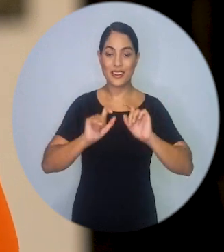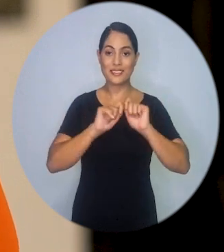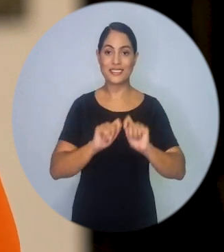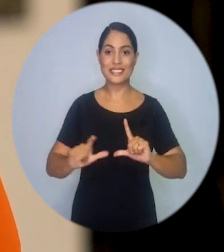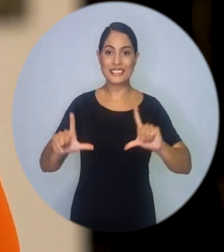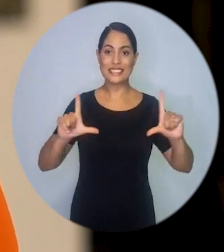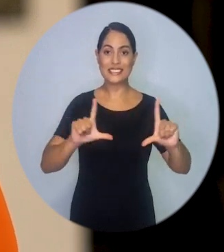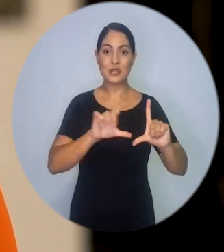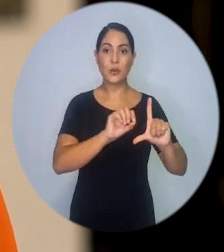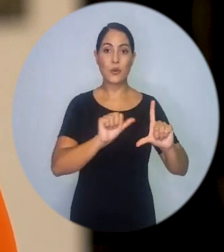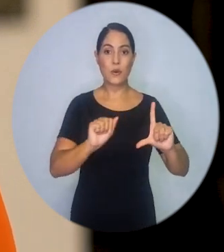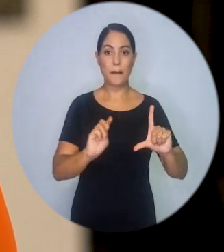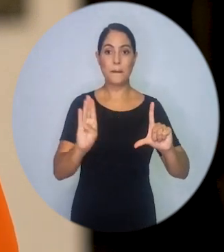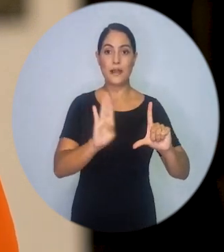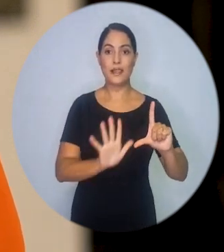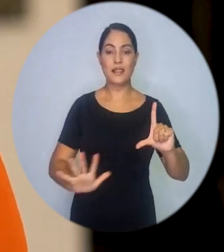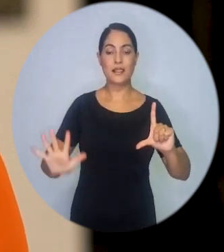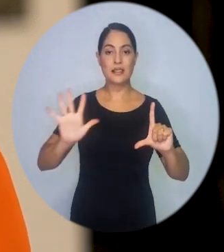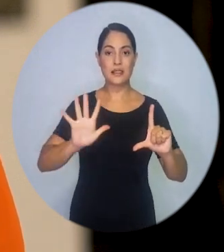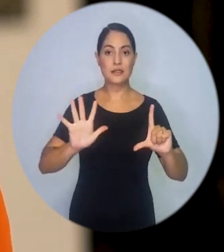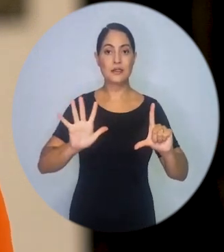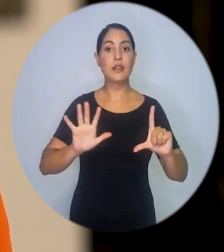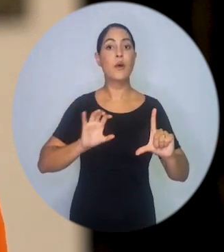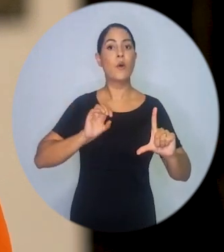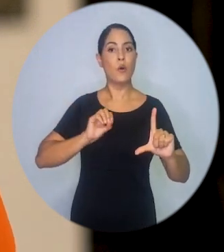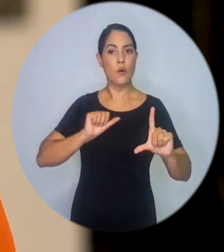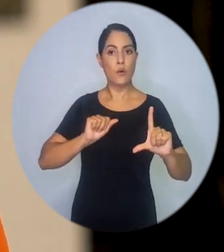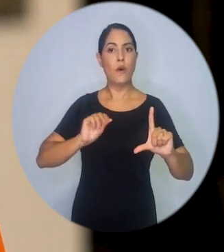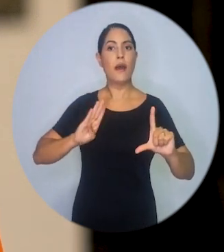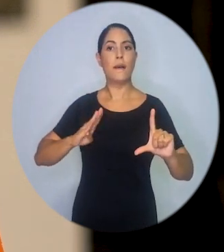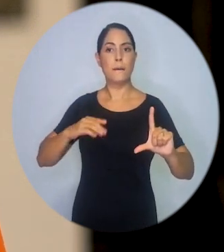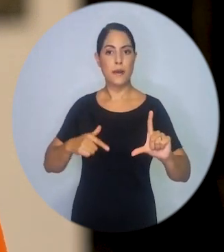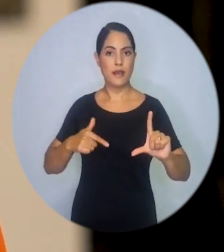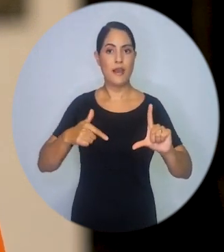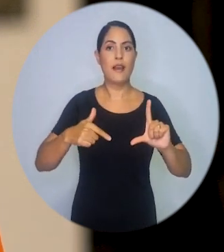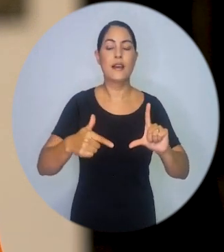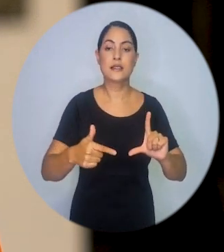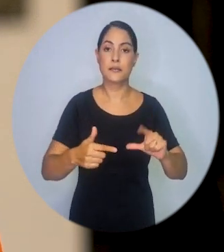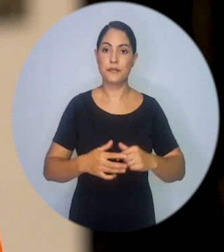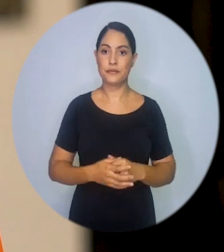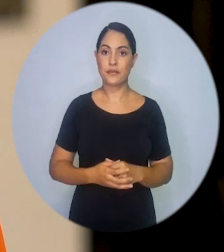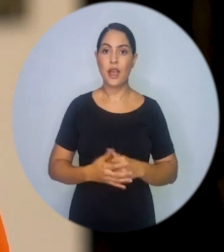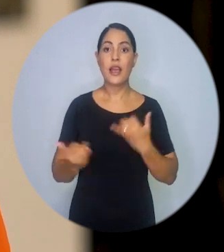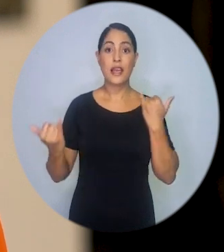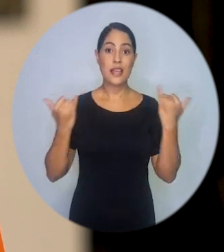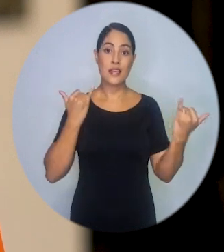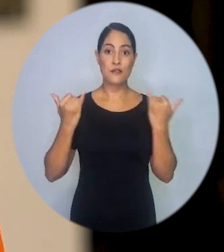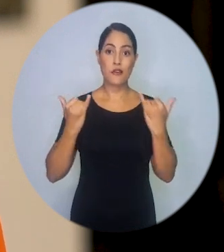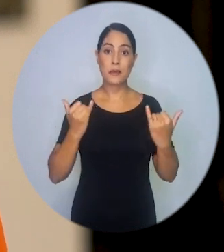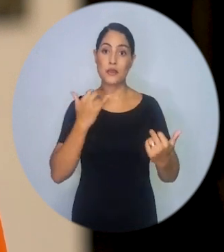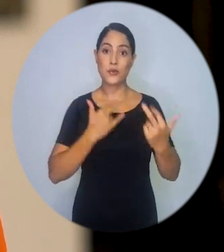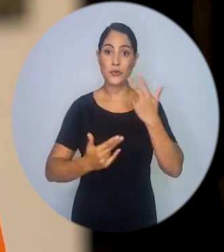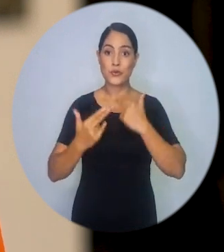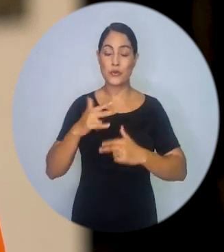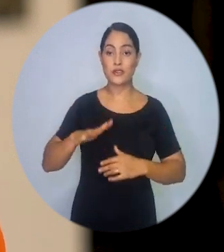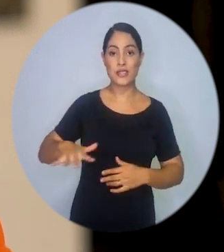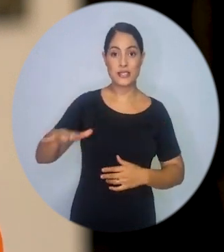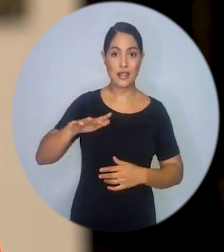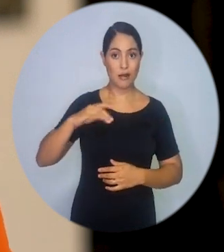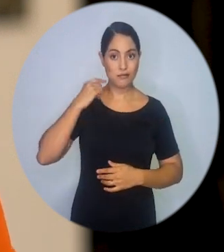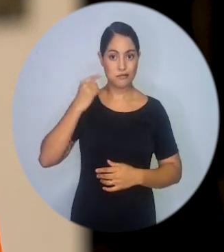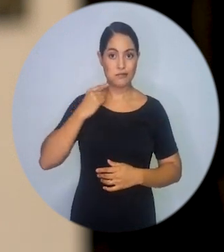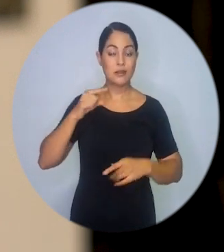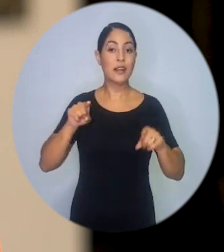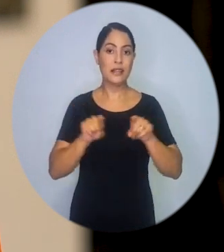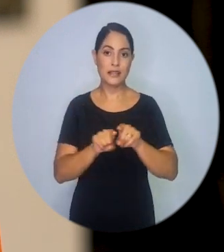Olá, esse é o programa OAB Nacional, uma produção e realização da Ordem dos Advogados do Brasil. Aqui você fica por dentro de